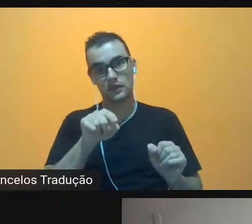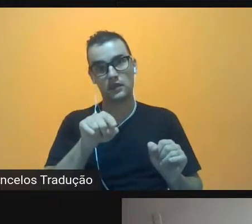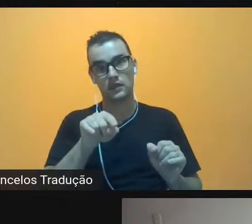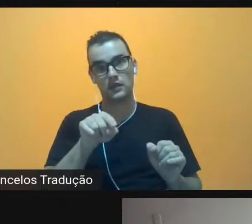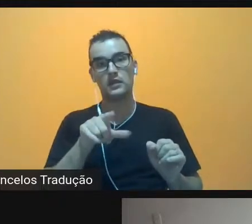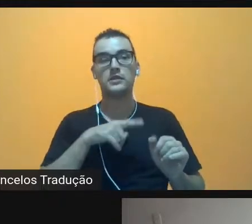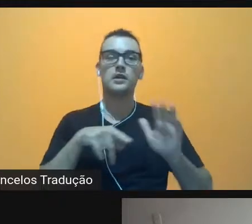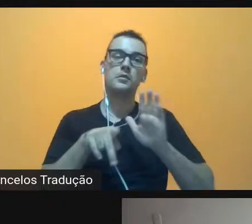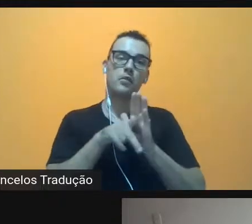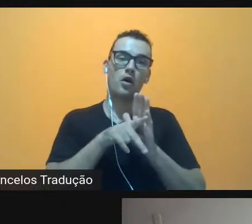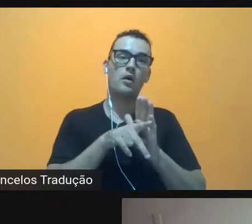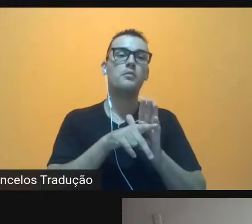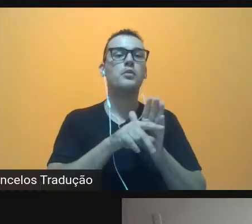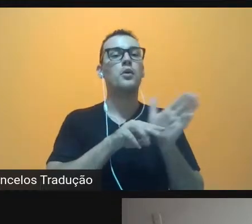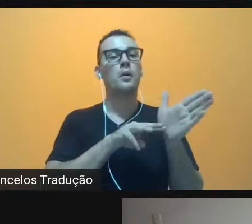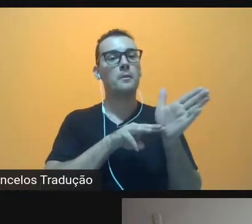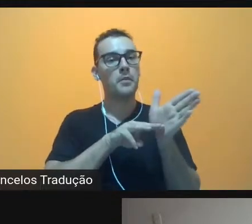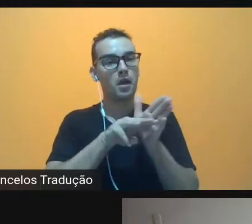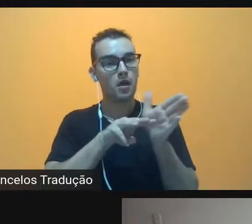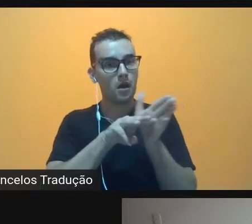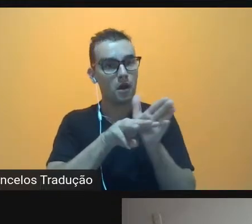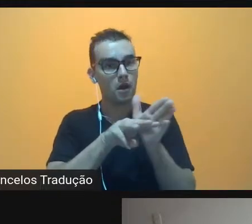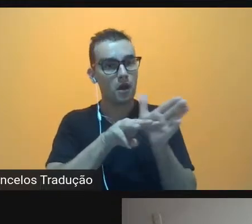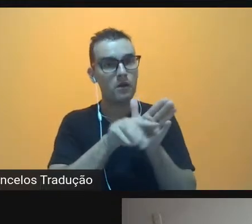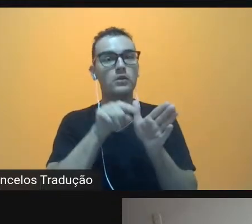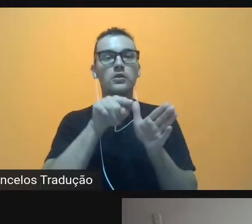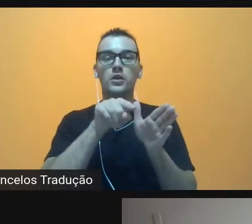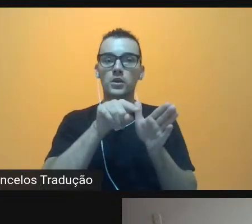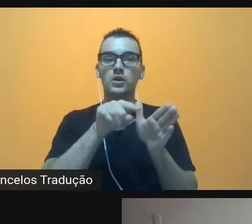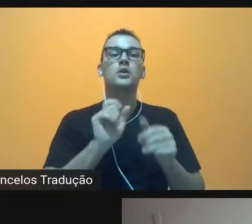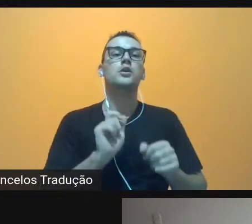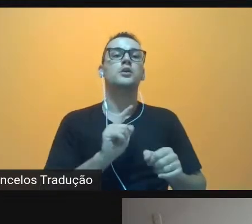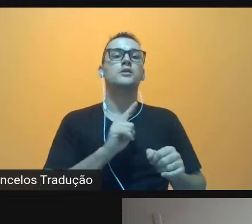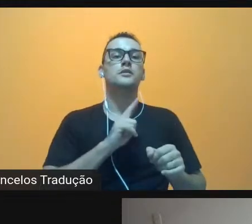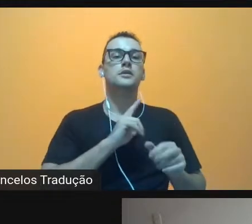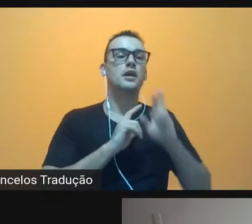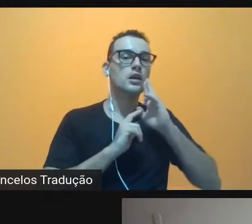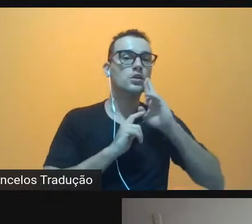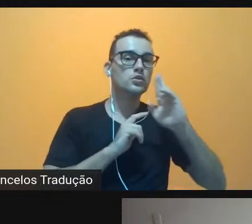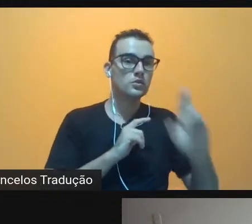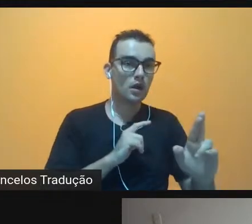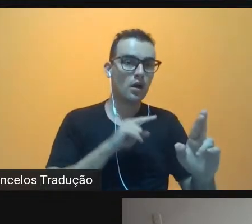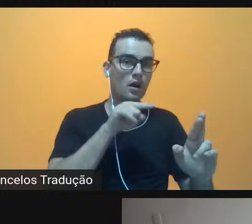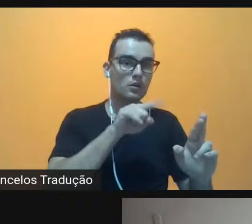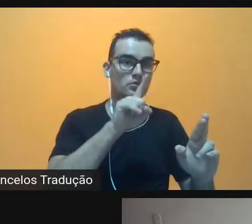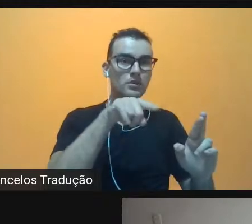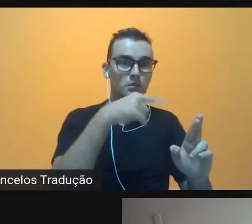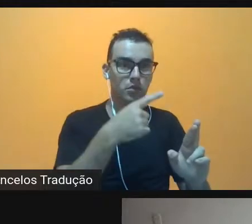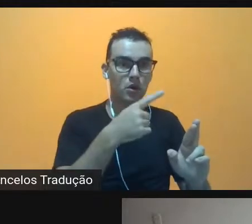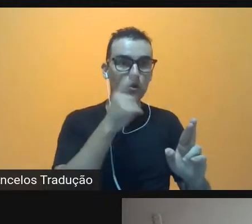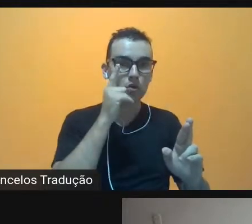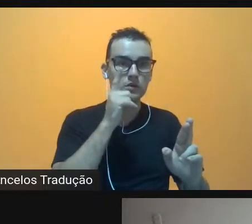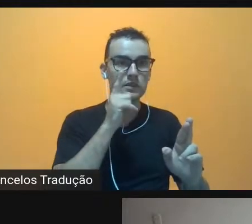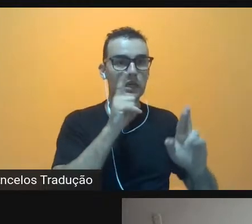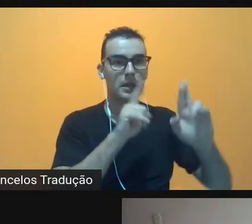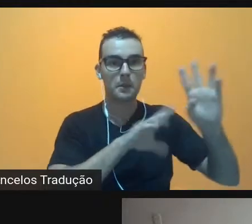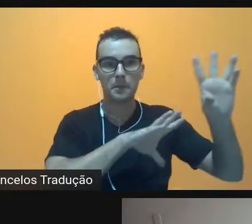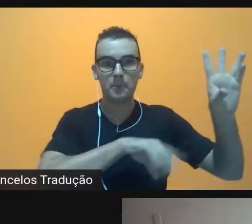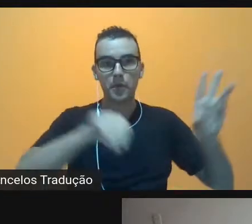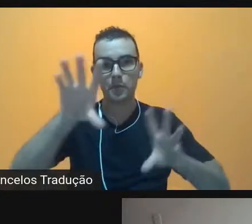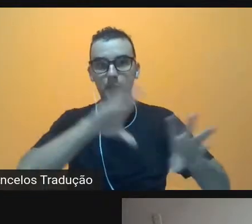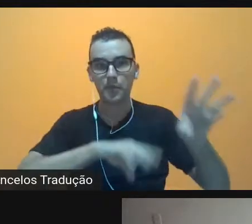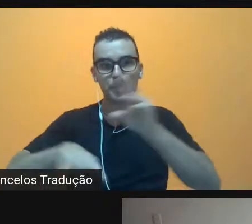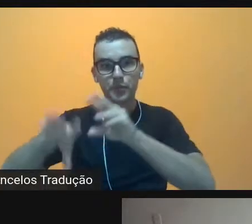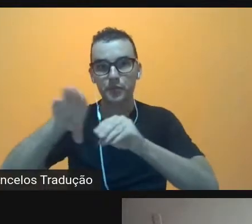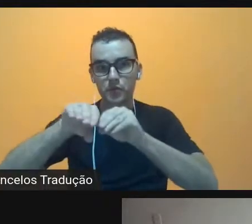método, mostrar isso através dos resultados e depois ainda organizar tudo isso num